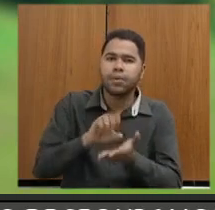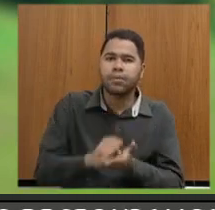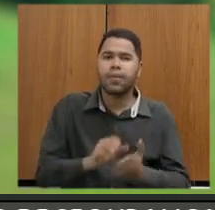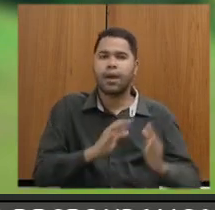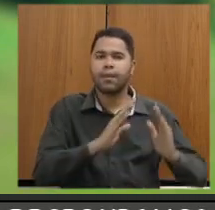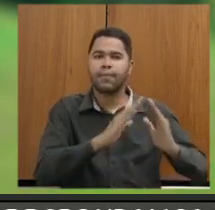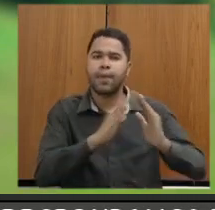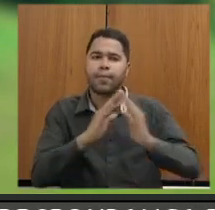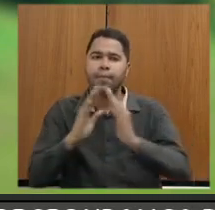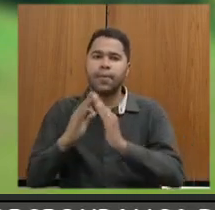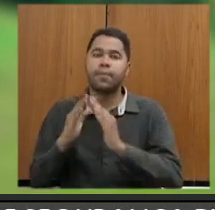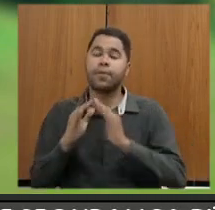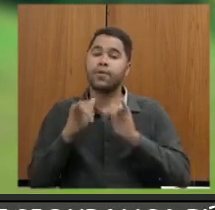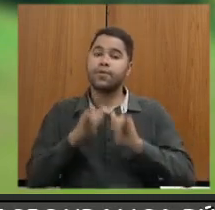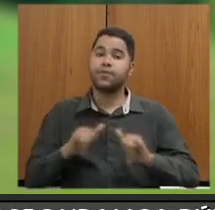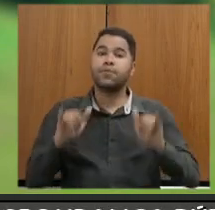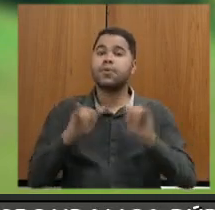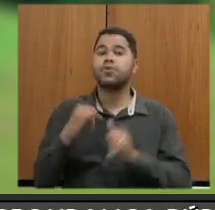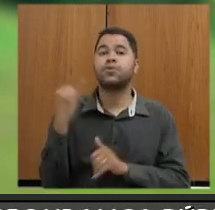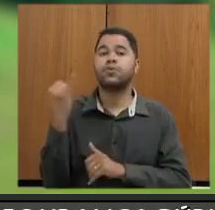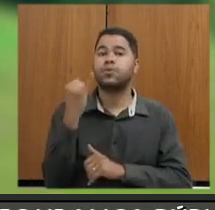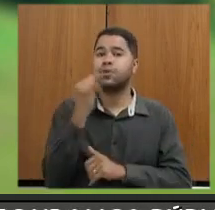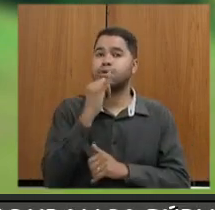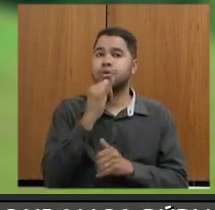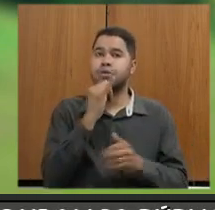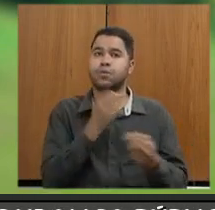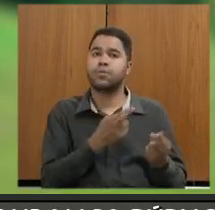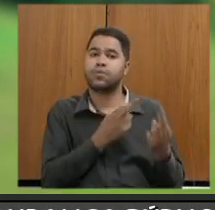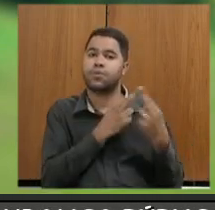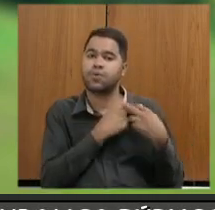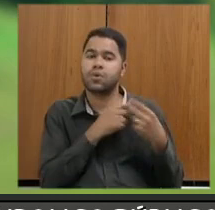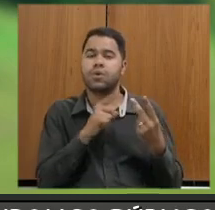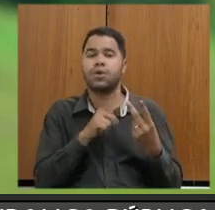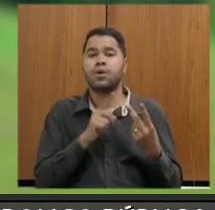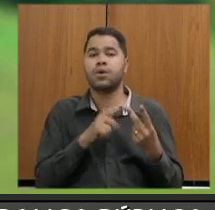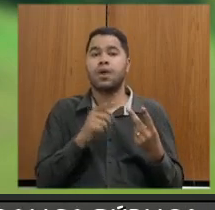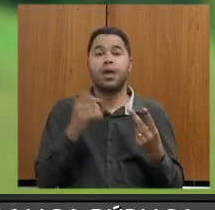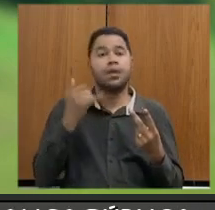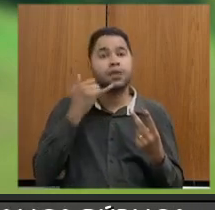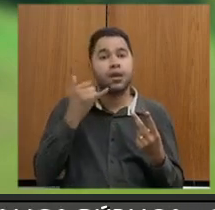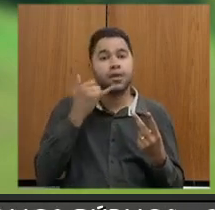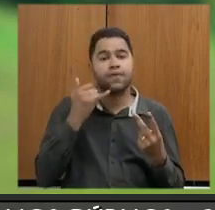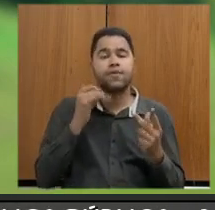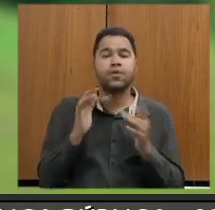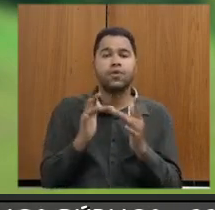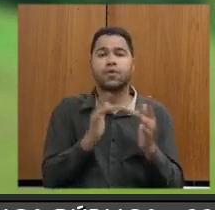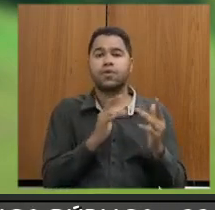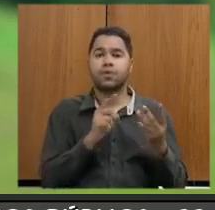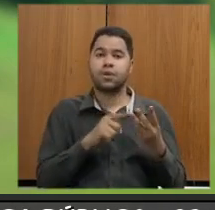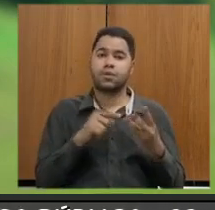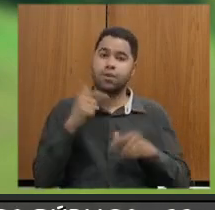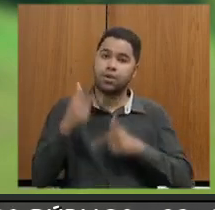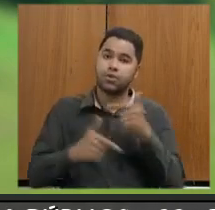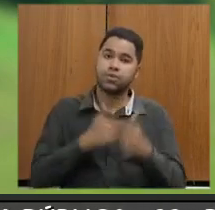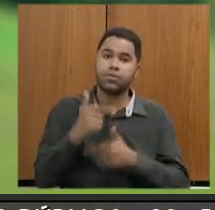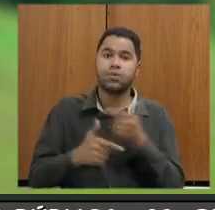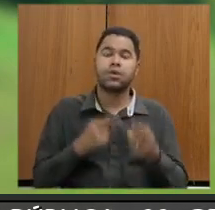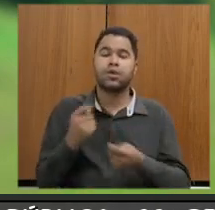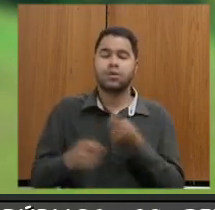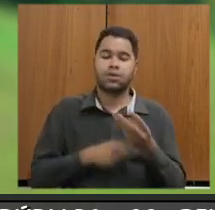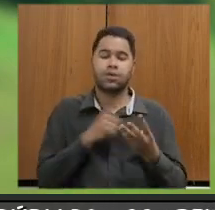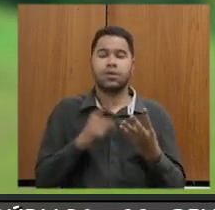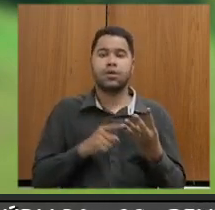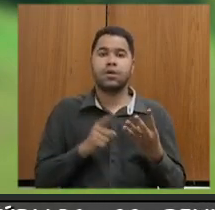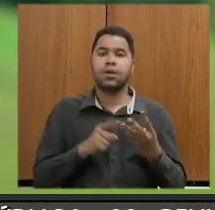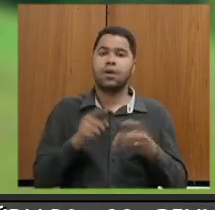imóveis contendo informações importantes como responsável telefone de contato atividade econômica maquinários